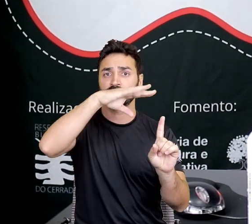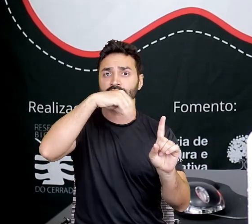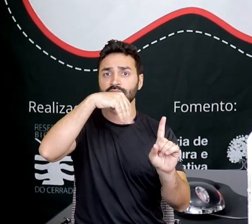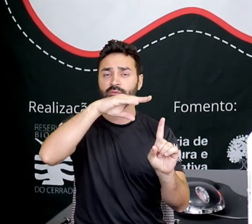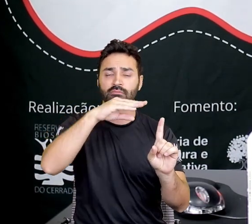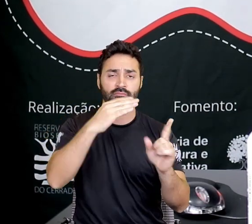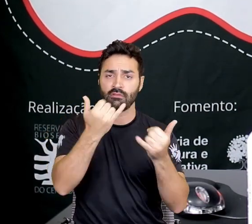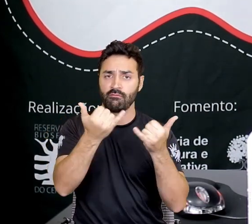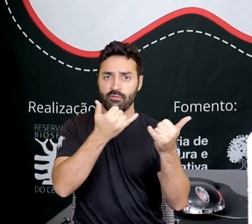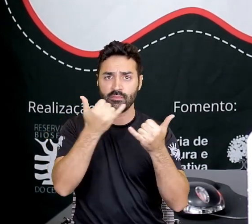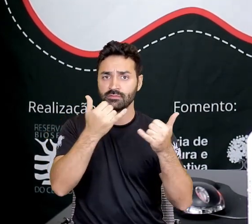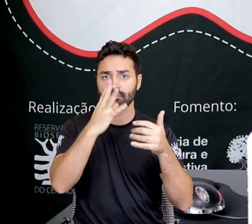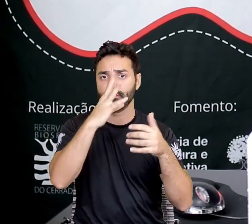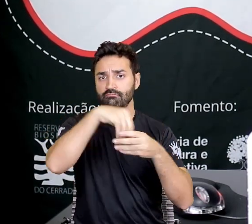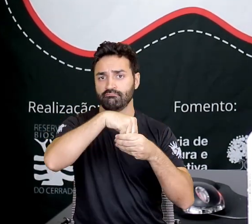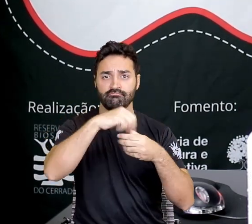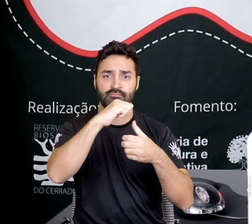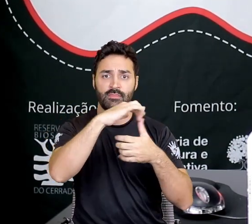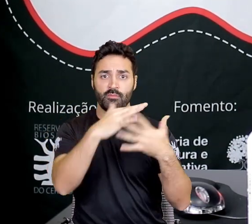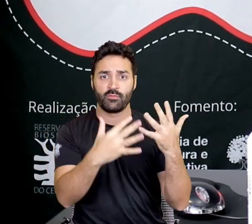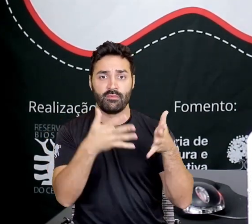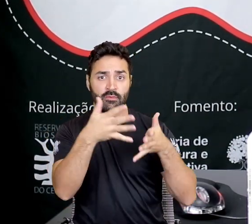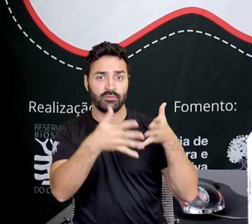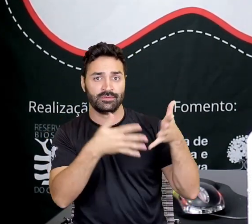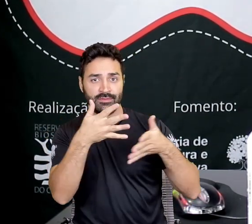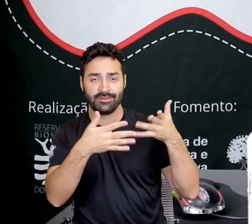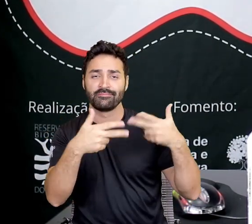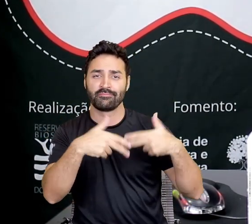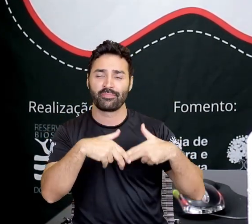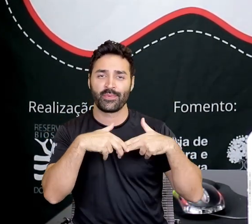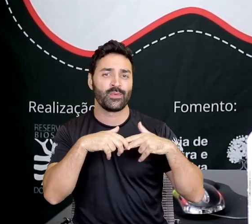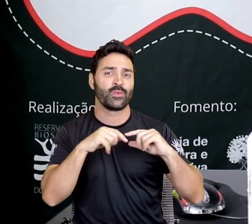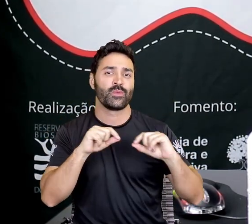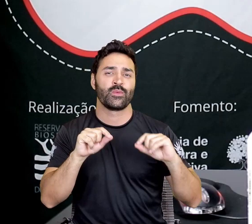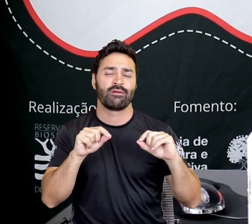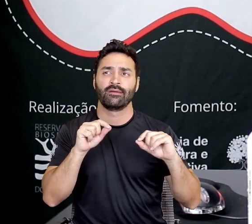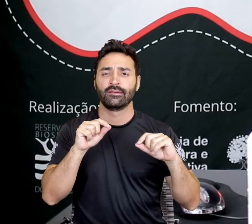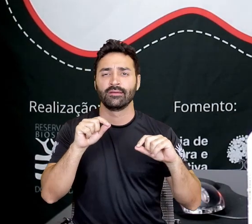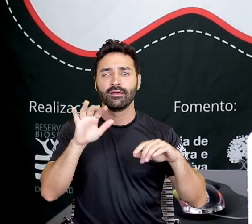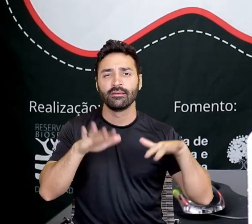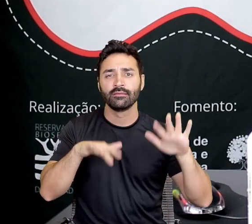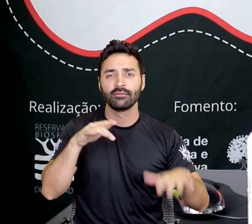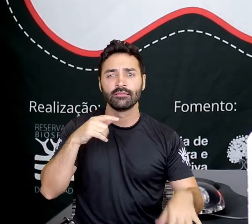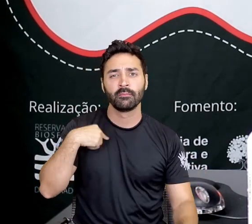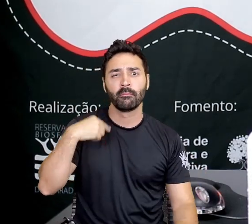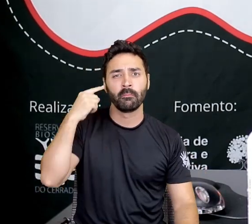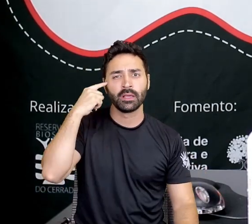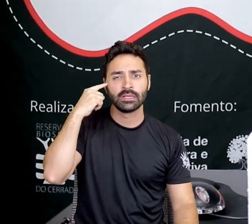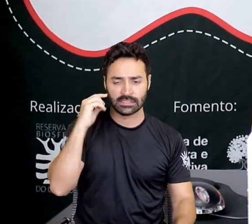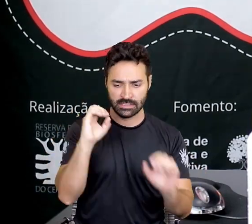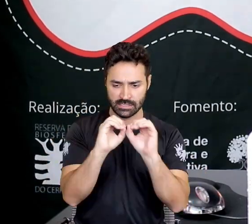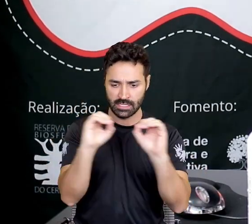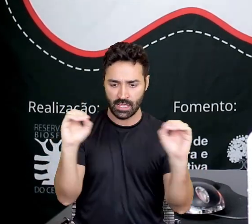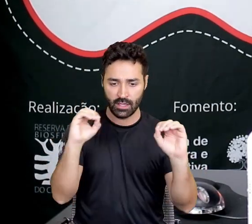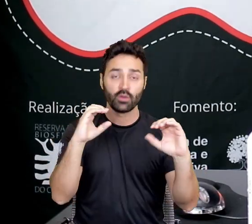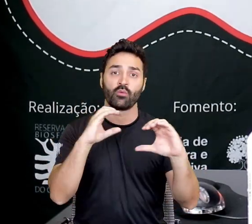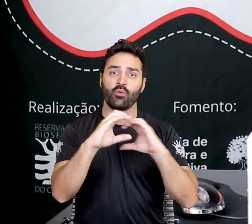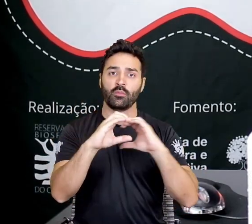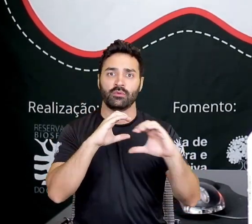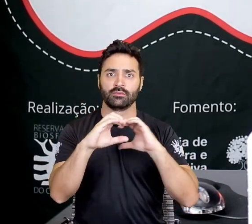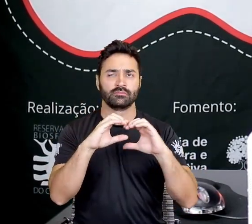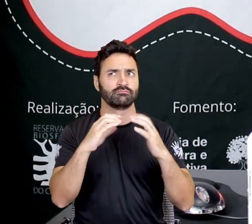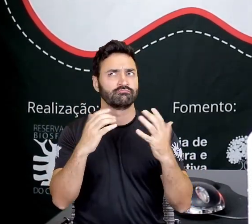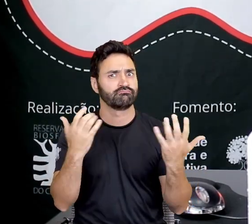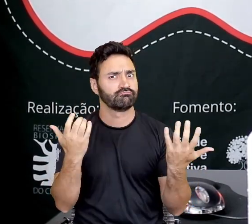através da língua de sinais. Então, isso é uma questão muito... a gente pensar no sem comunicação, a gente está botando isso dentro de